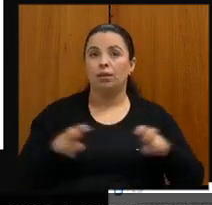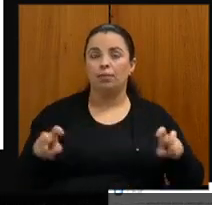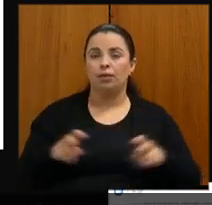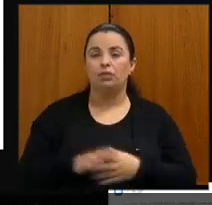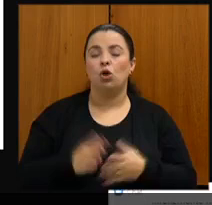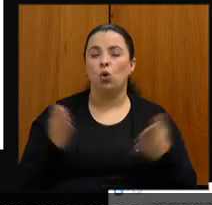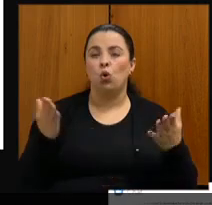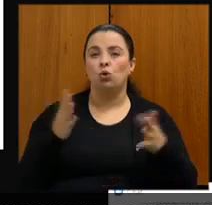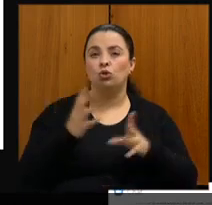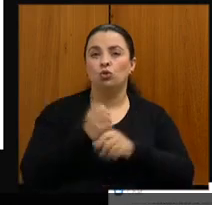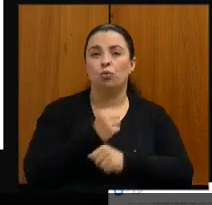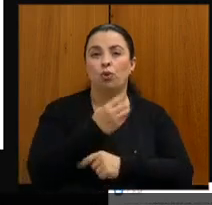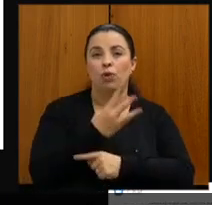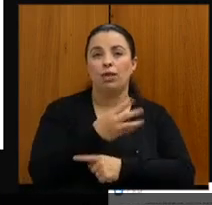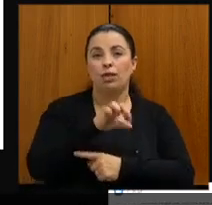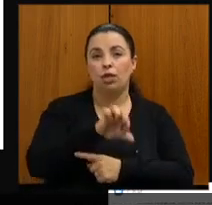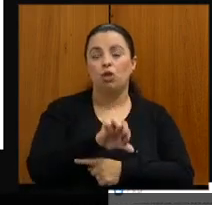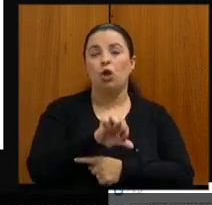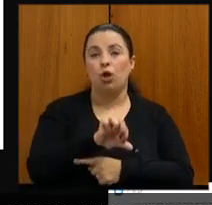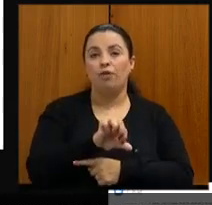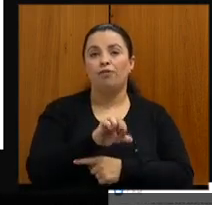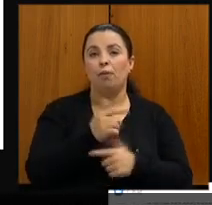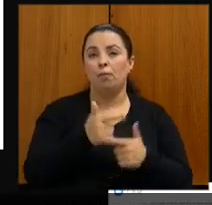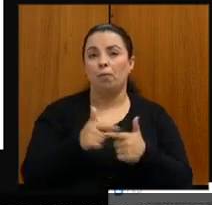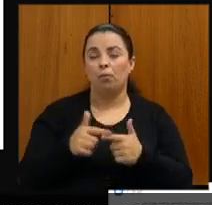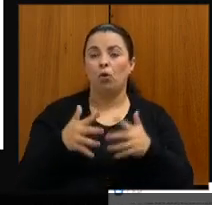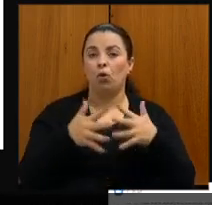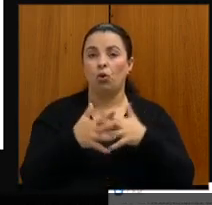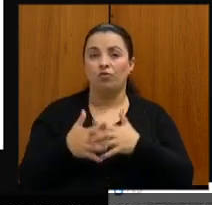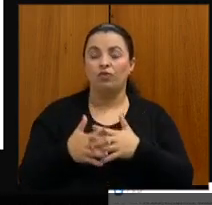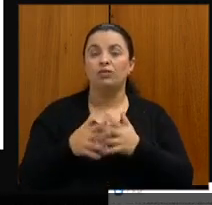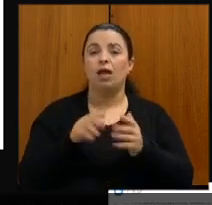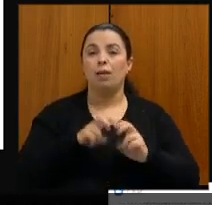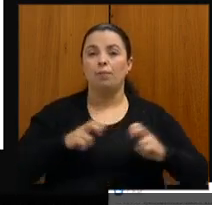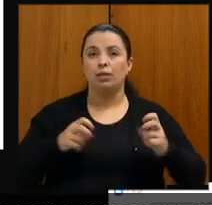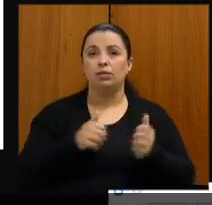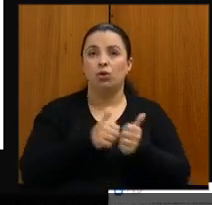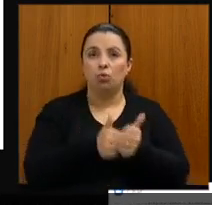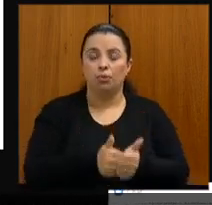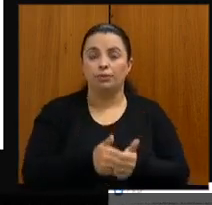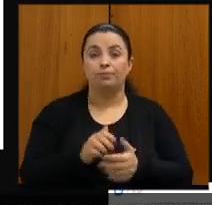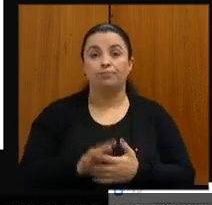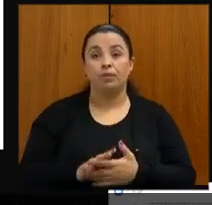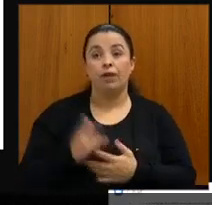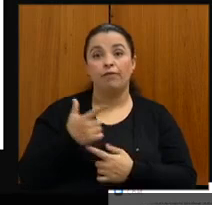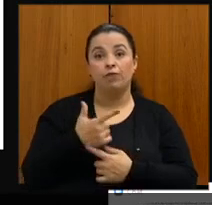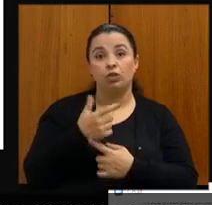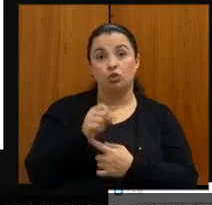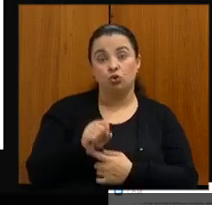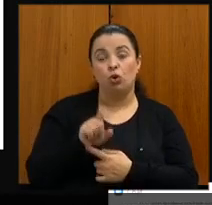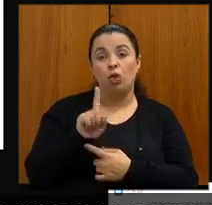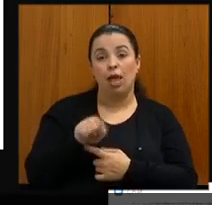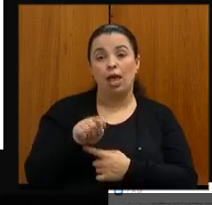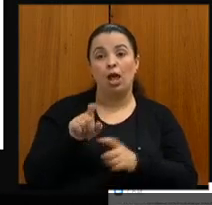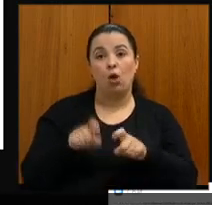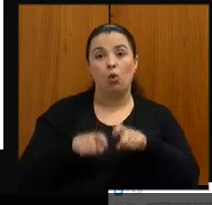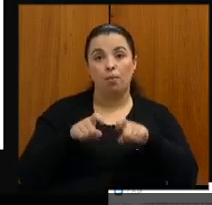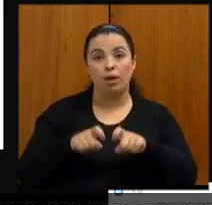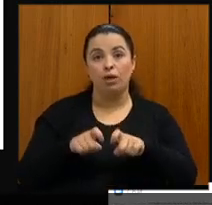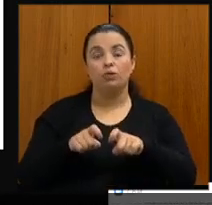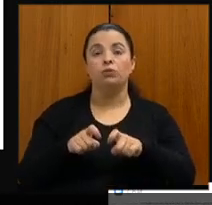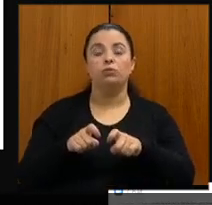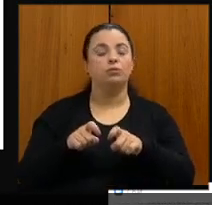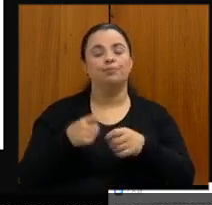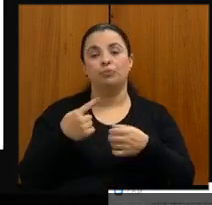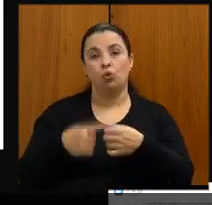caso sendo acompanhados pela mesa dos quais 28 São conflitos urbanos e 21 São conflitos rurais